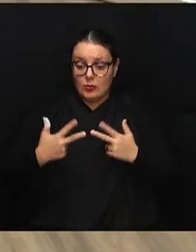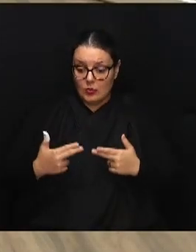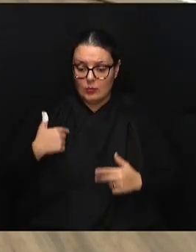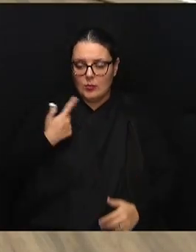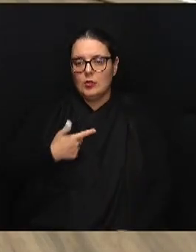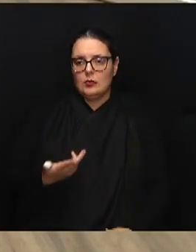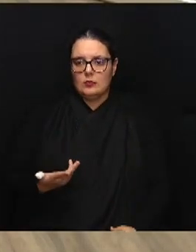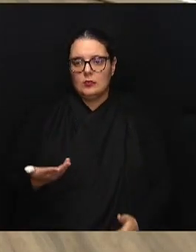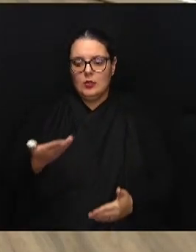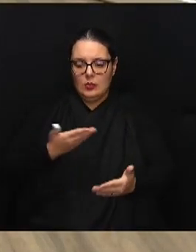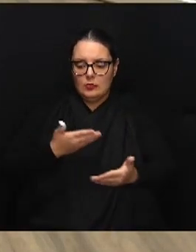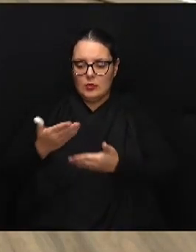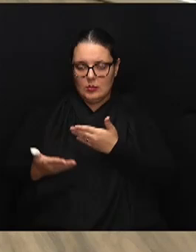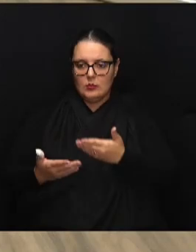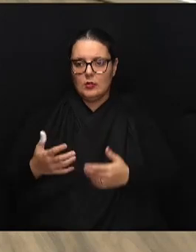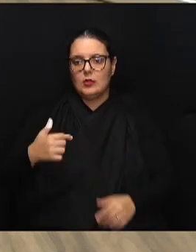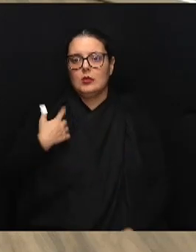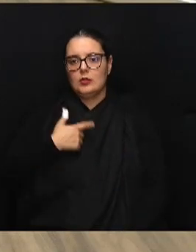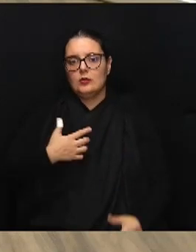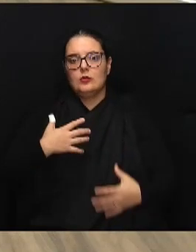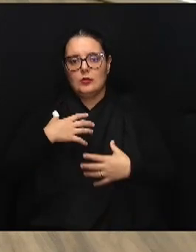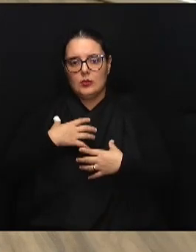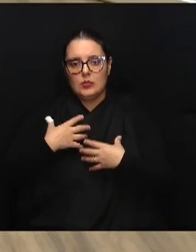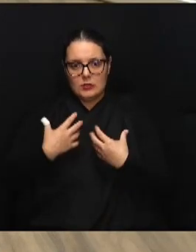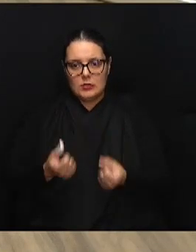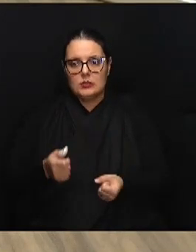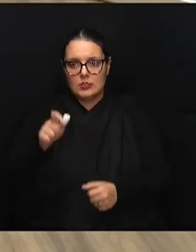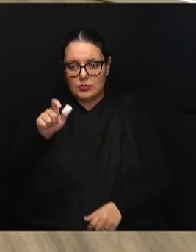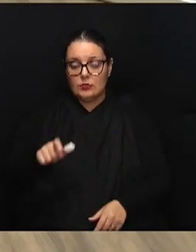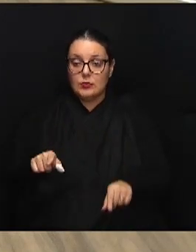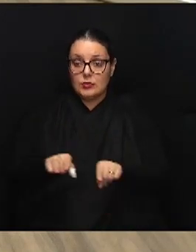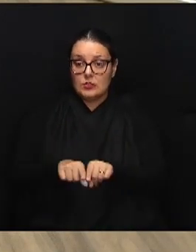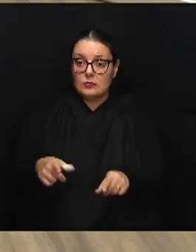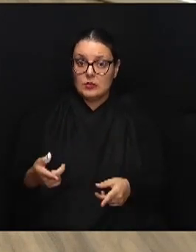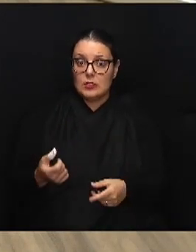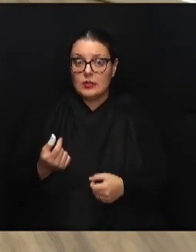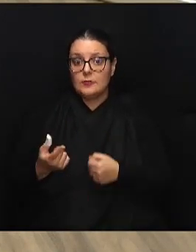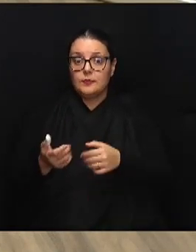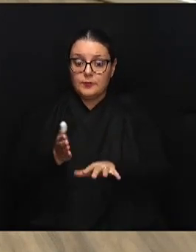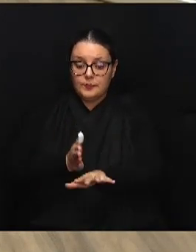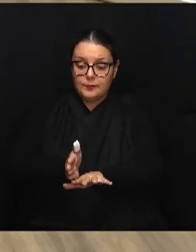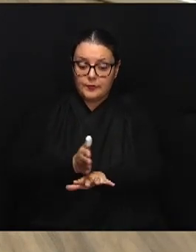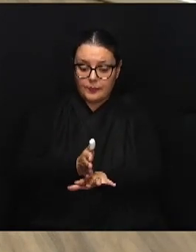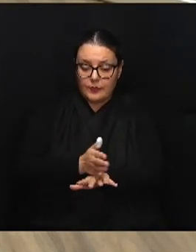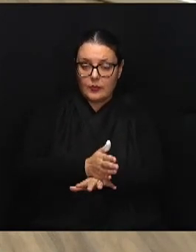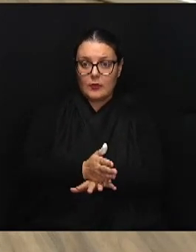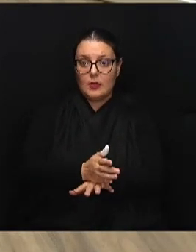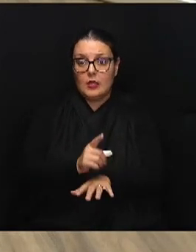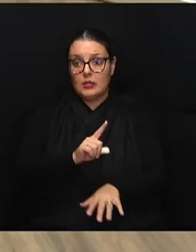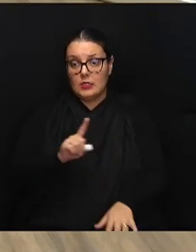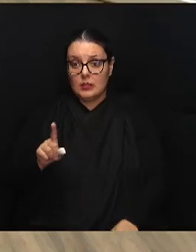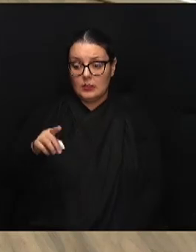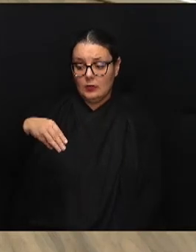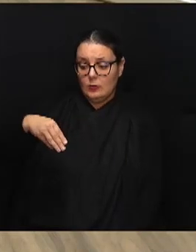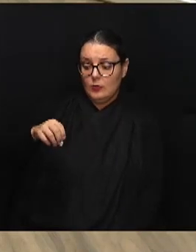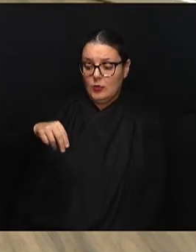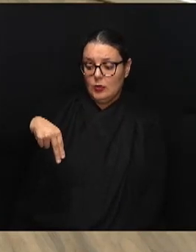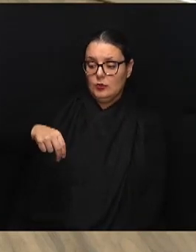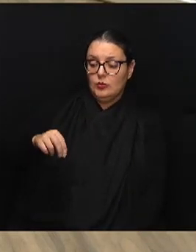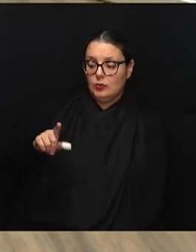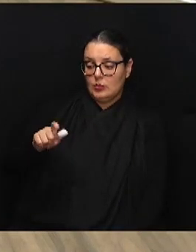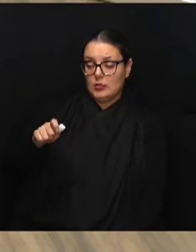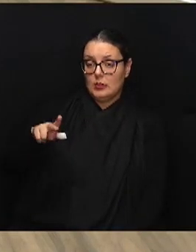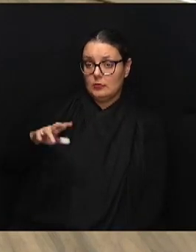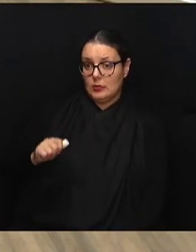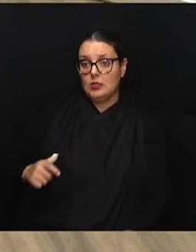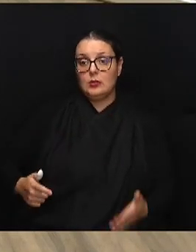e vice-versa, né? A gente também aceite essa pessoa. Então, tem algumas linhas da não monogamia que colocam que o